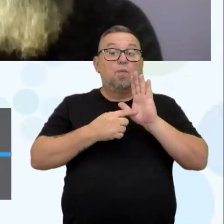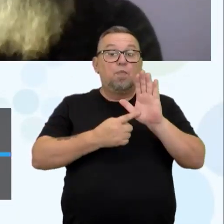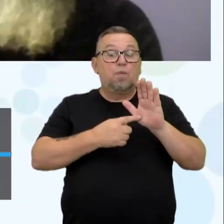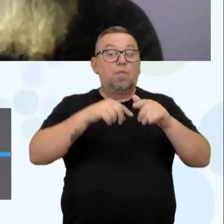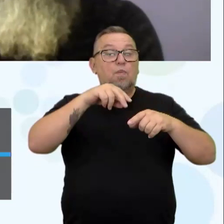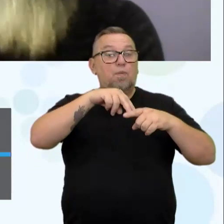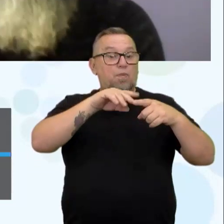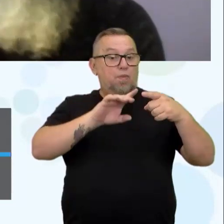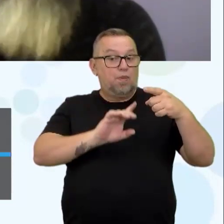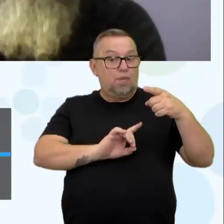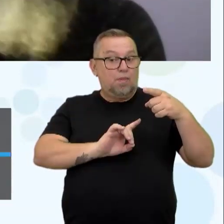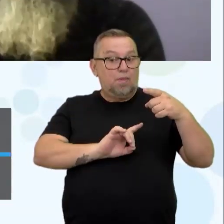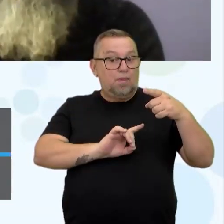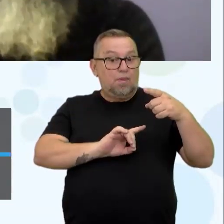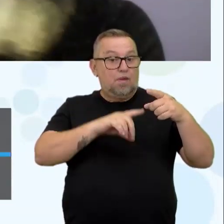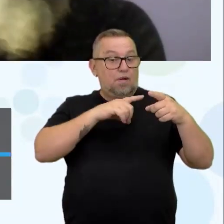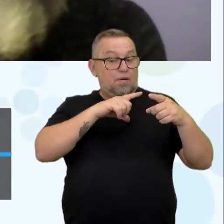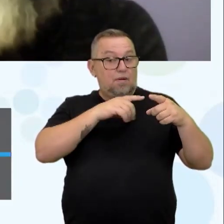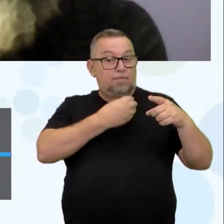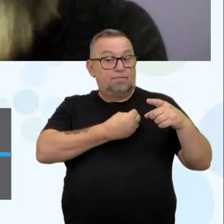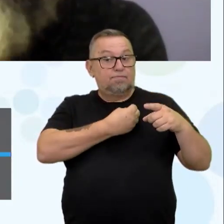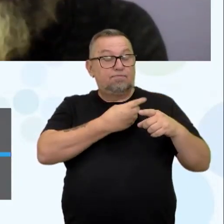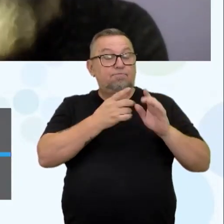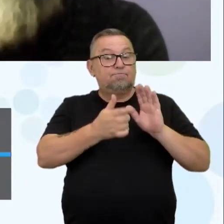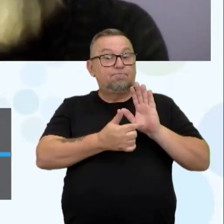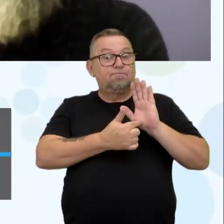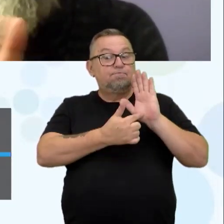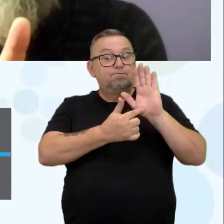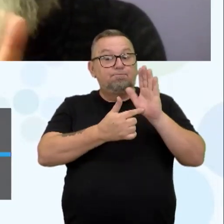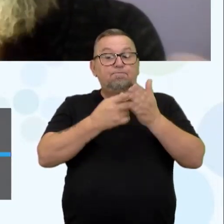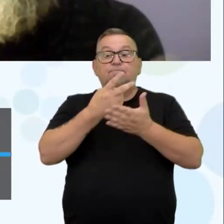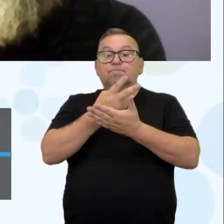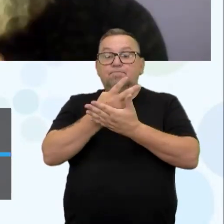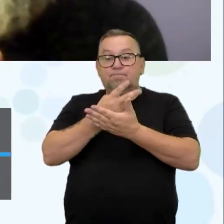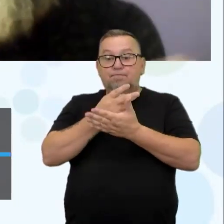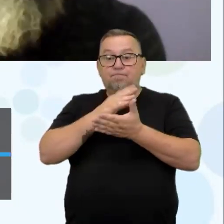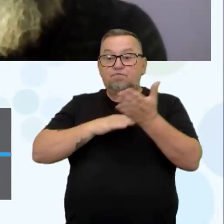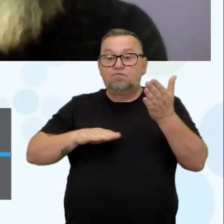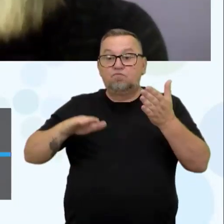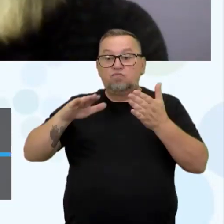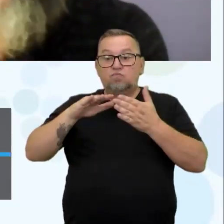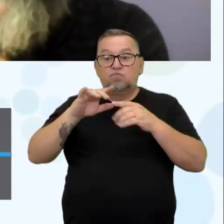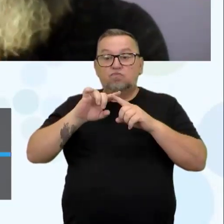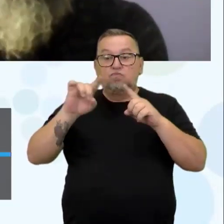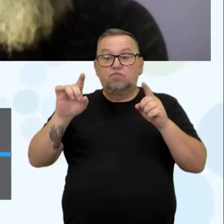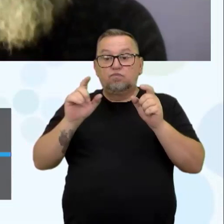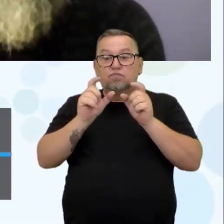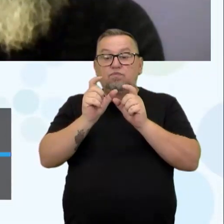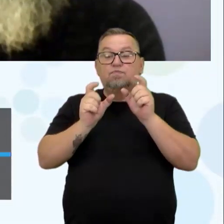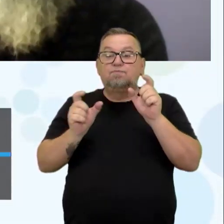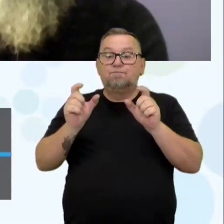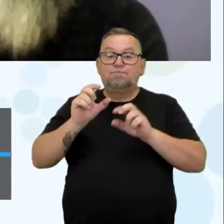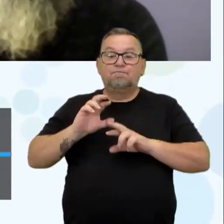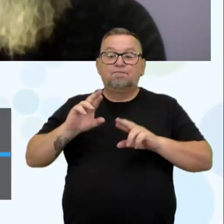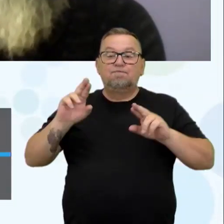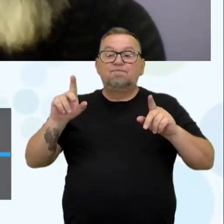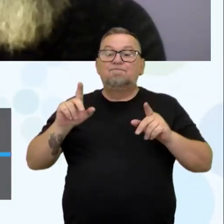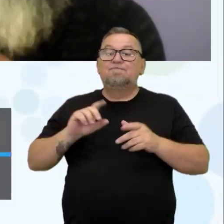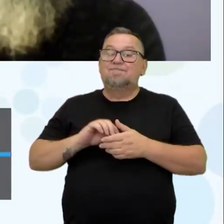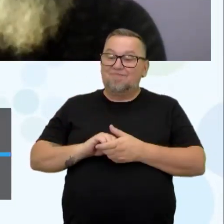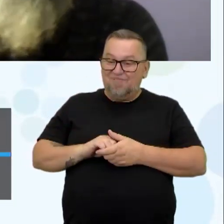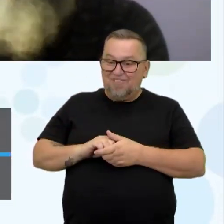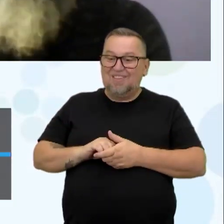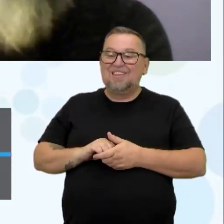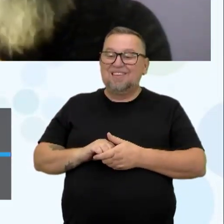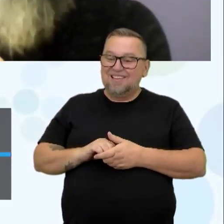frações equivalentes, a gente está apresentando a mesma parte do todo, só que com uma roupinha diferente. É,